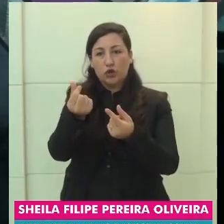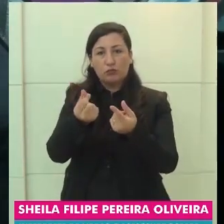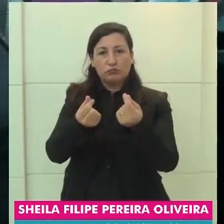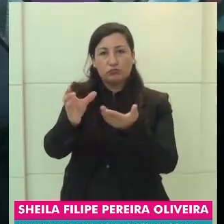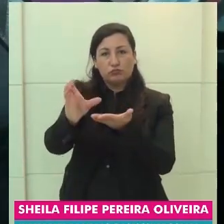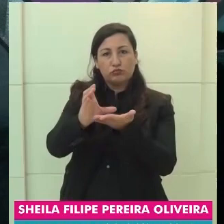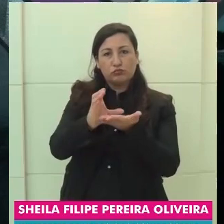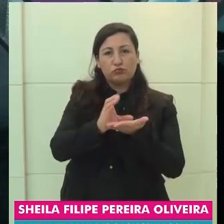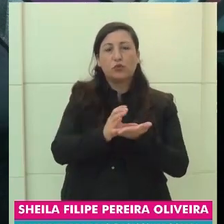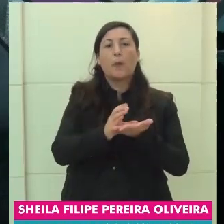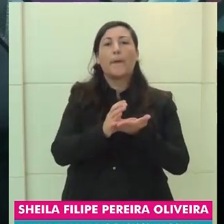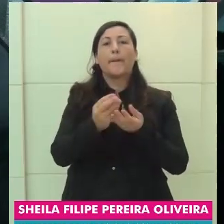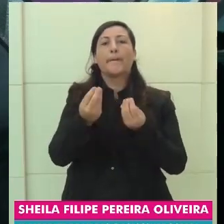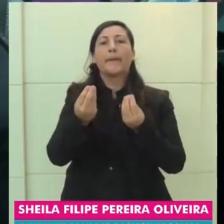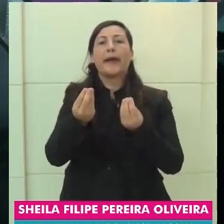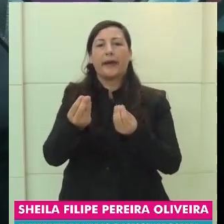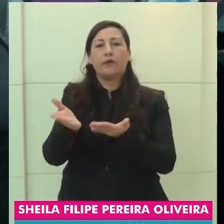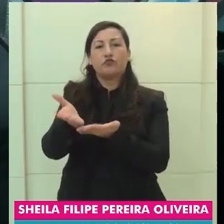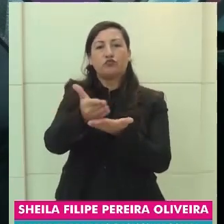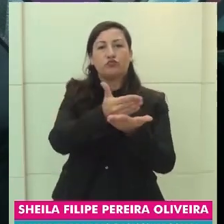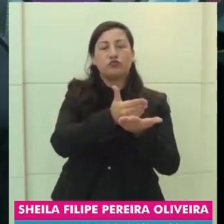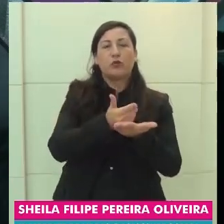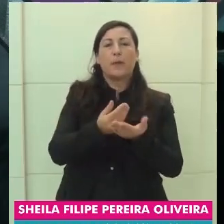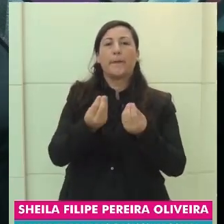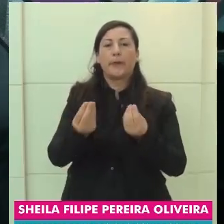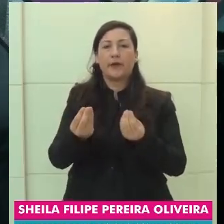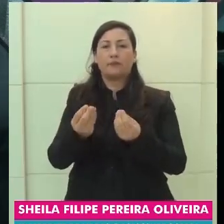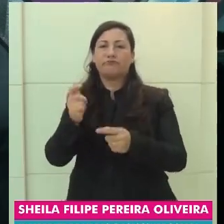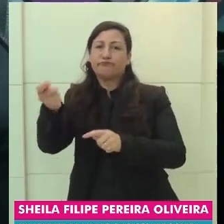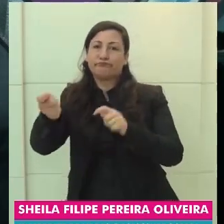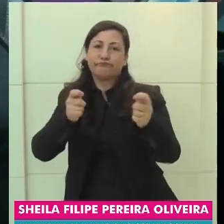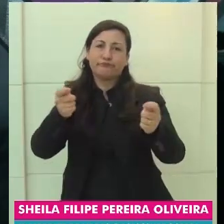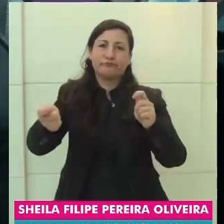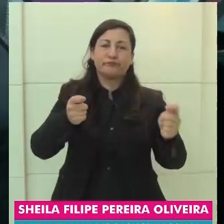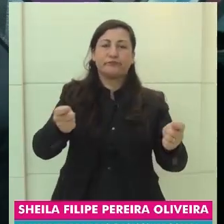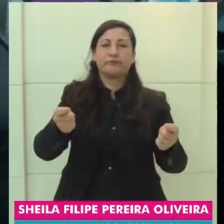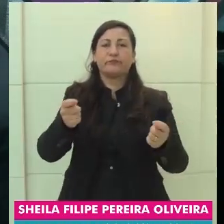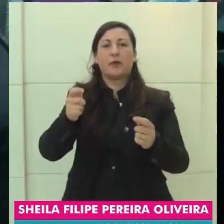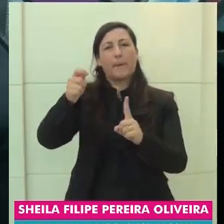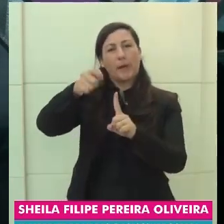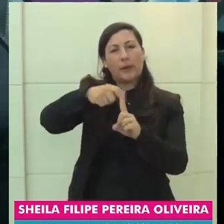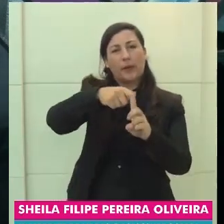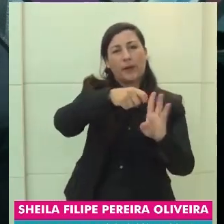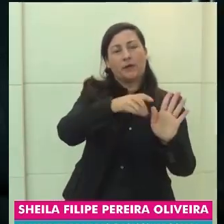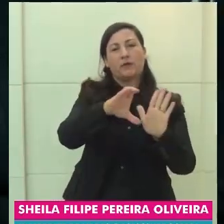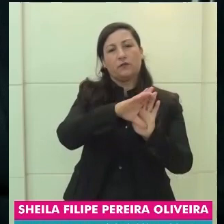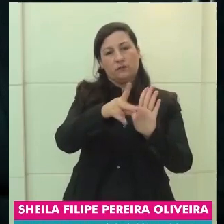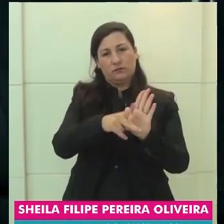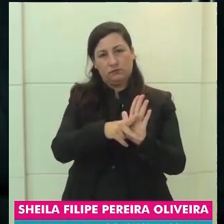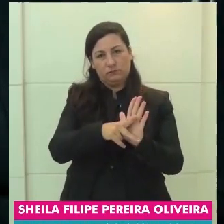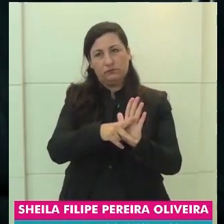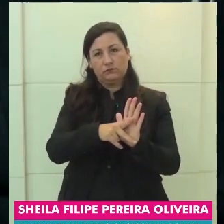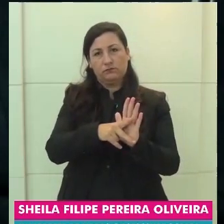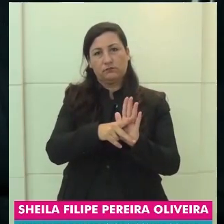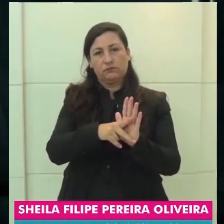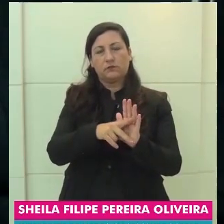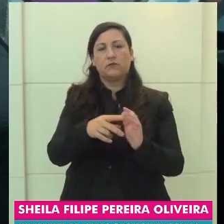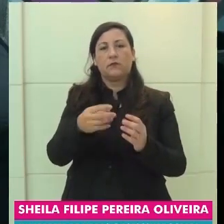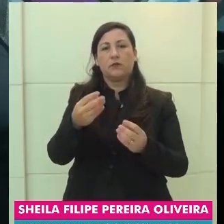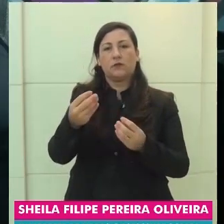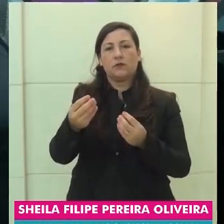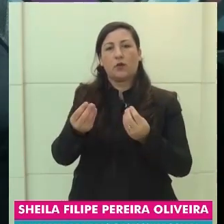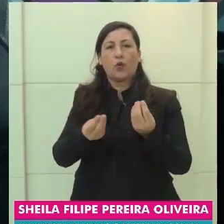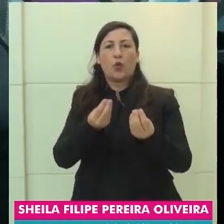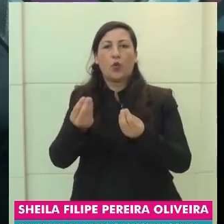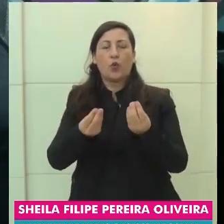bancar os custos mensais ou também vai ser